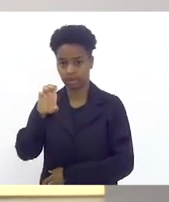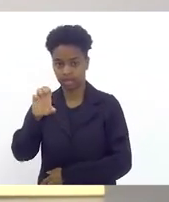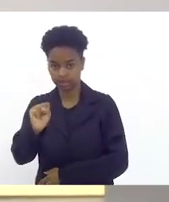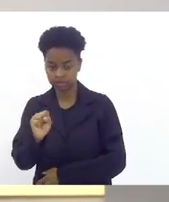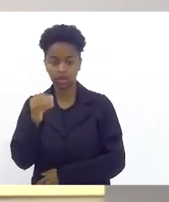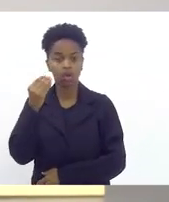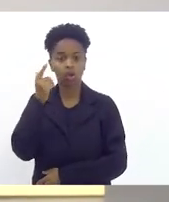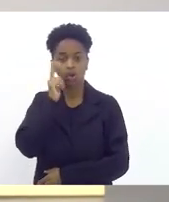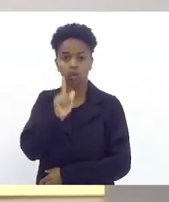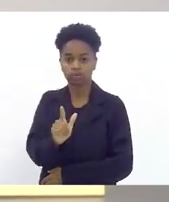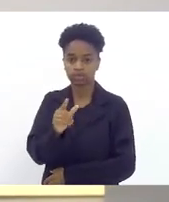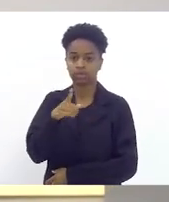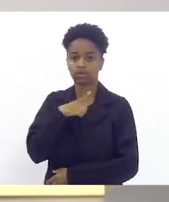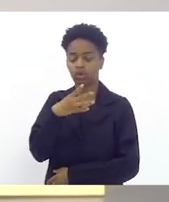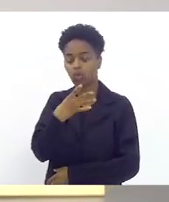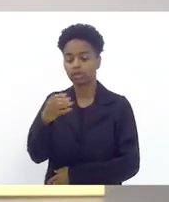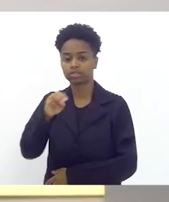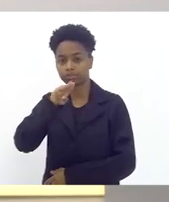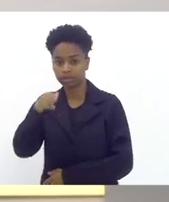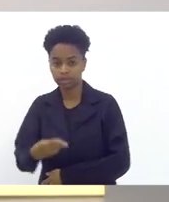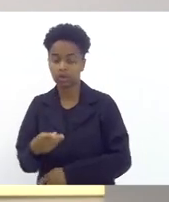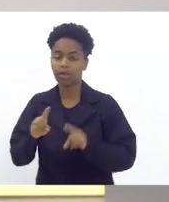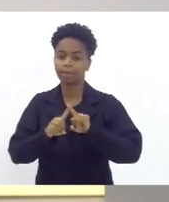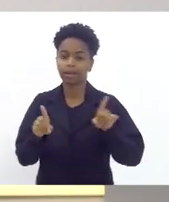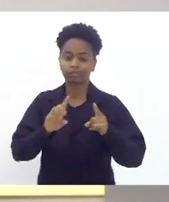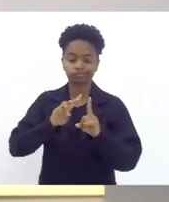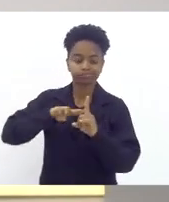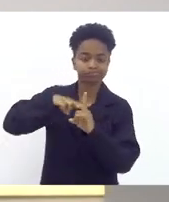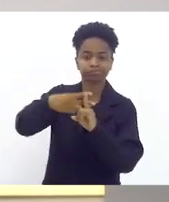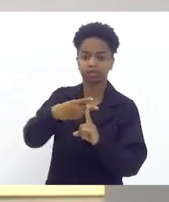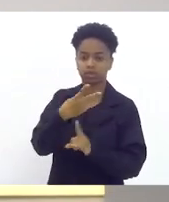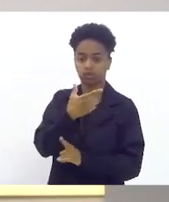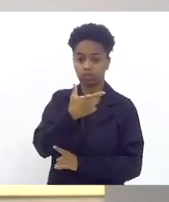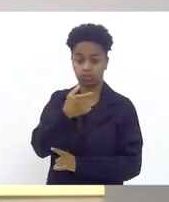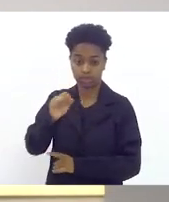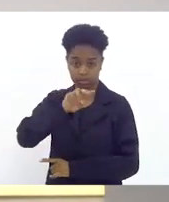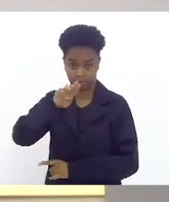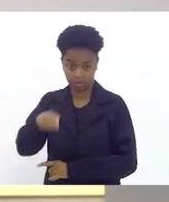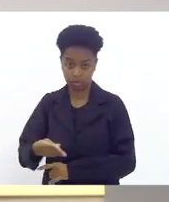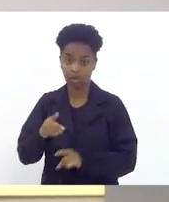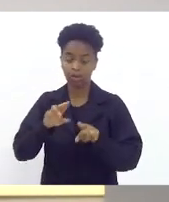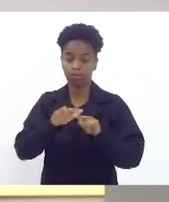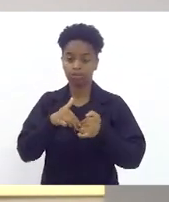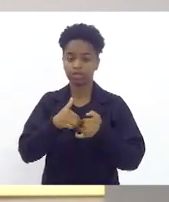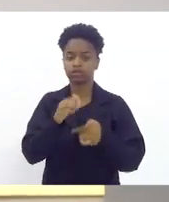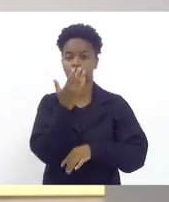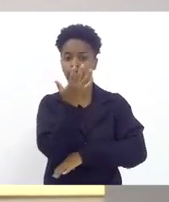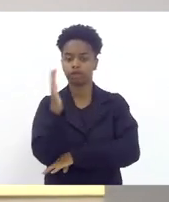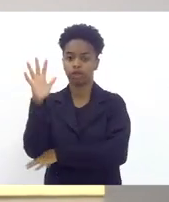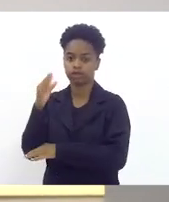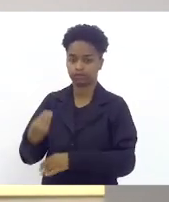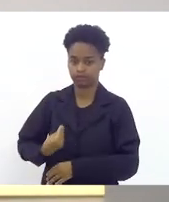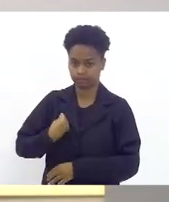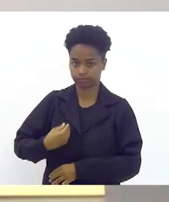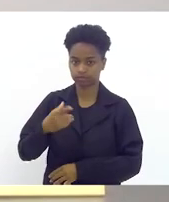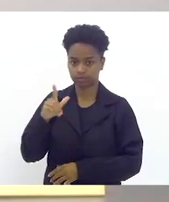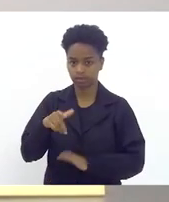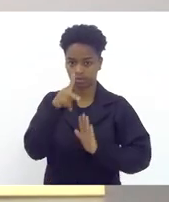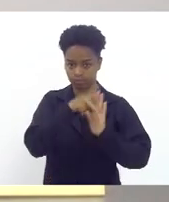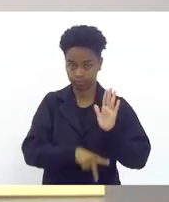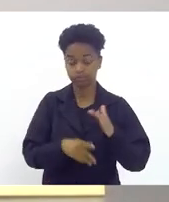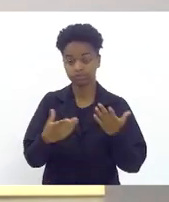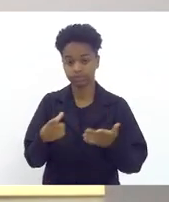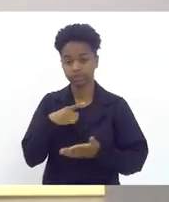a gente trouxesse mais de 200 milhões do programa Floresta viva então isso hoje é um compromisso do BNDS